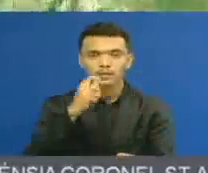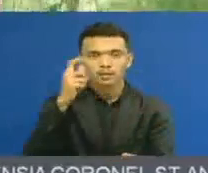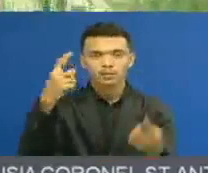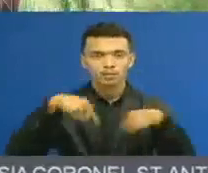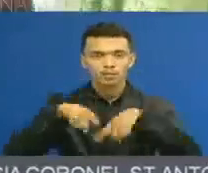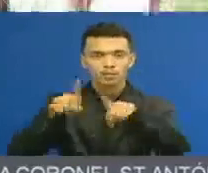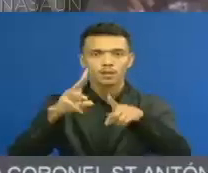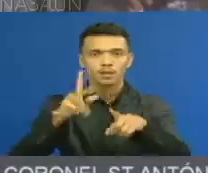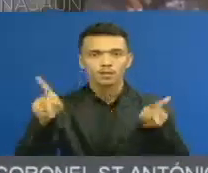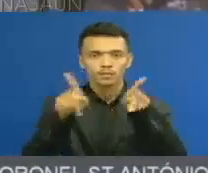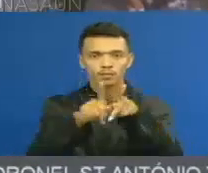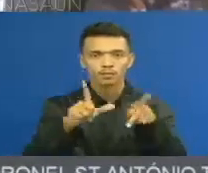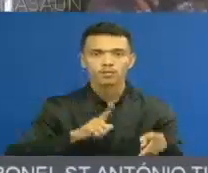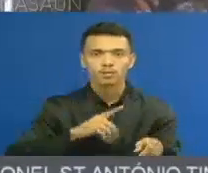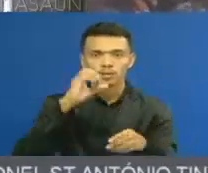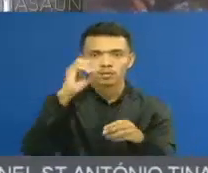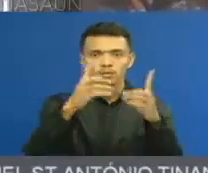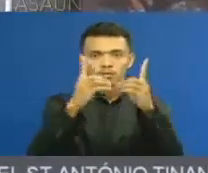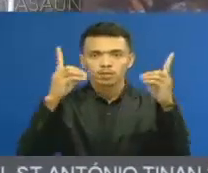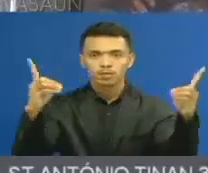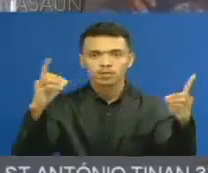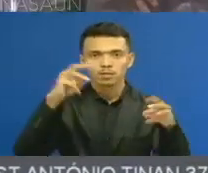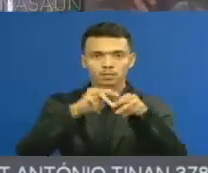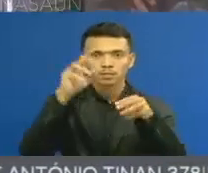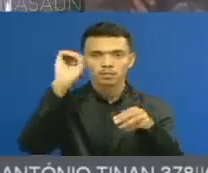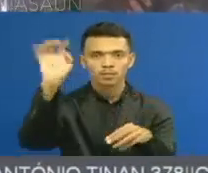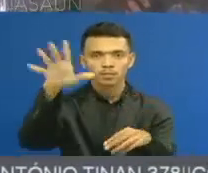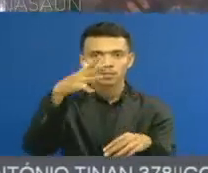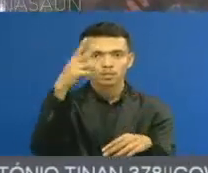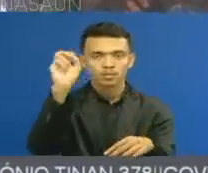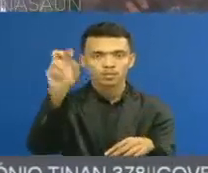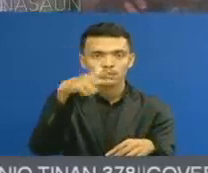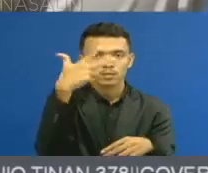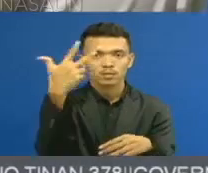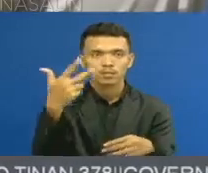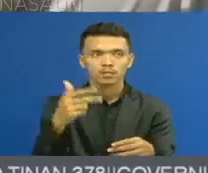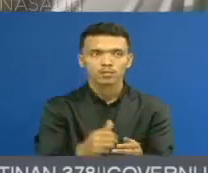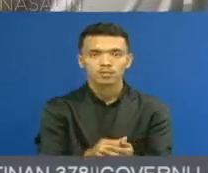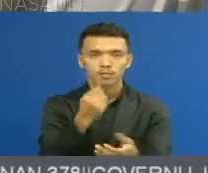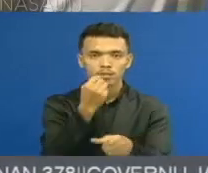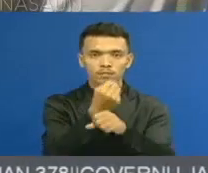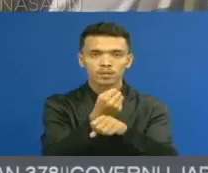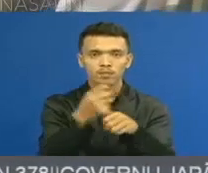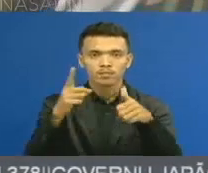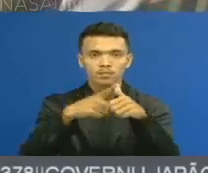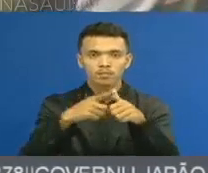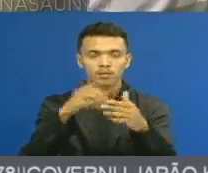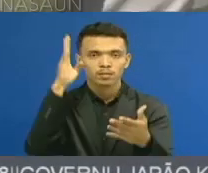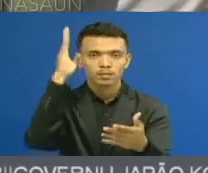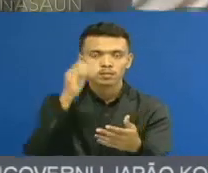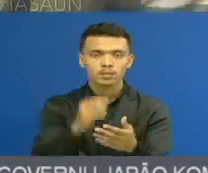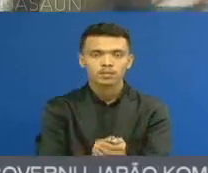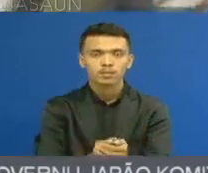Vila Baposto Laclo ho distância quilômetro Sanulo Recintolo. Cerimônia lançamento Fatuk da Hulukne hetamos benção